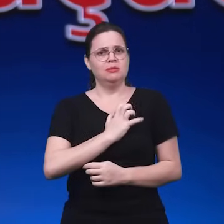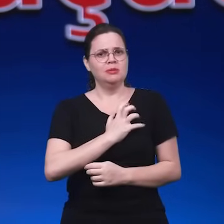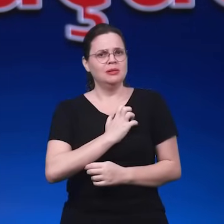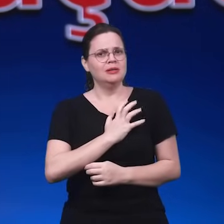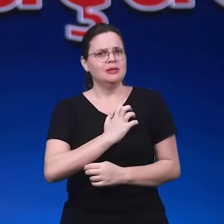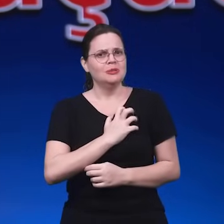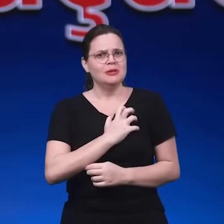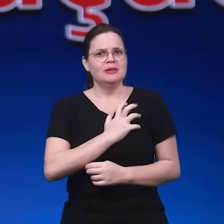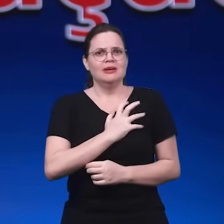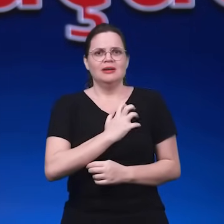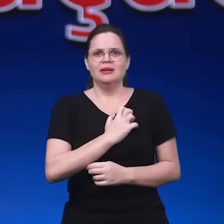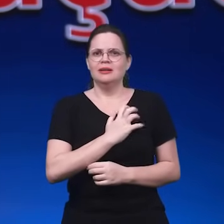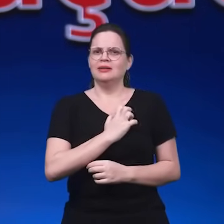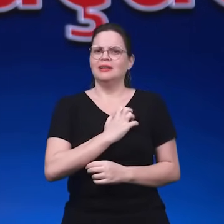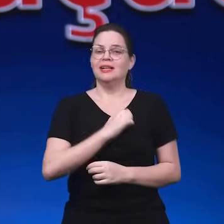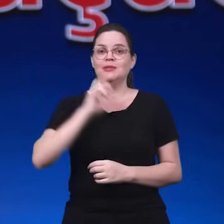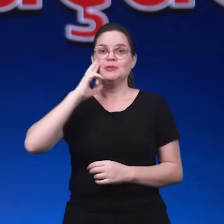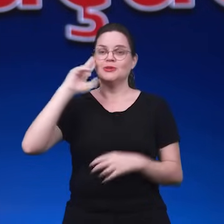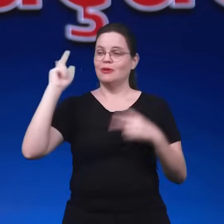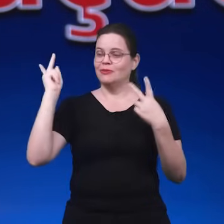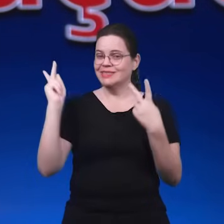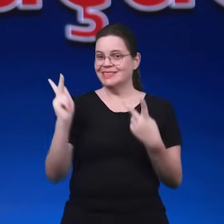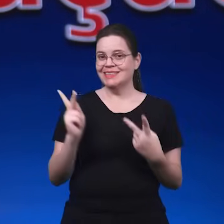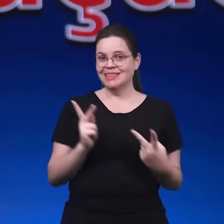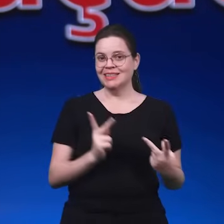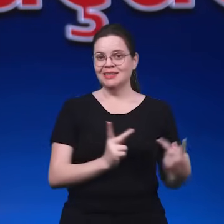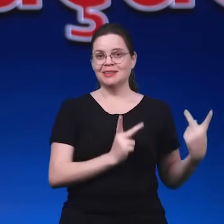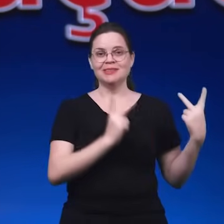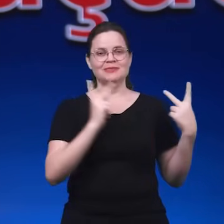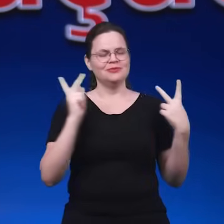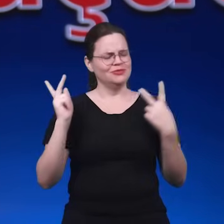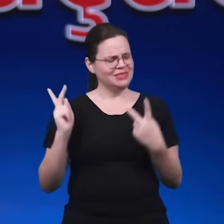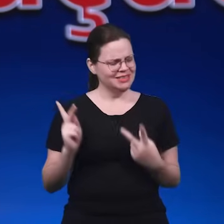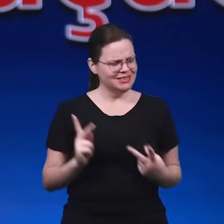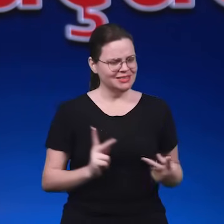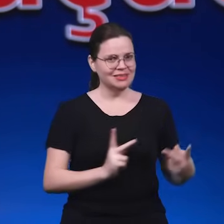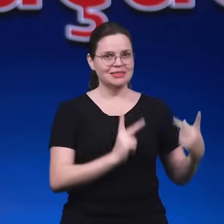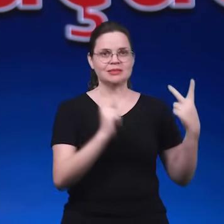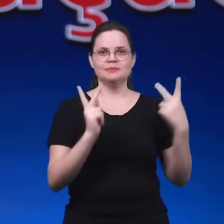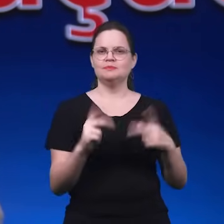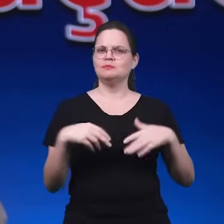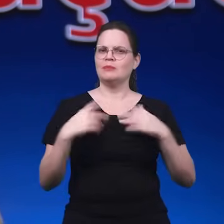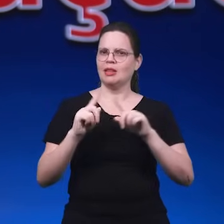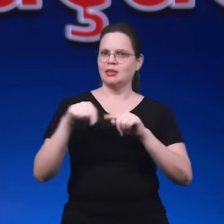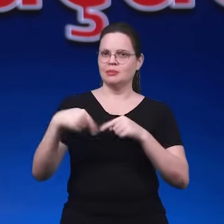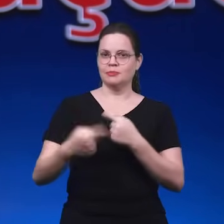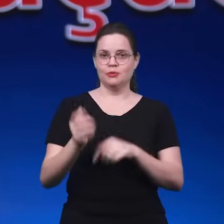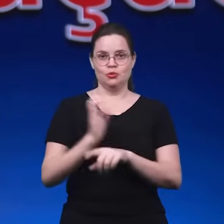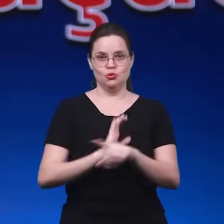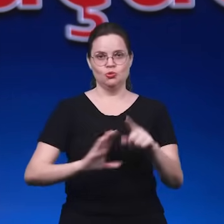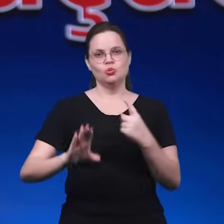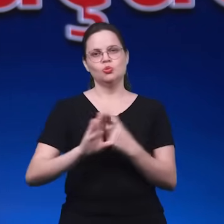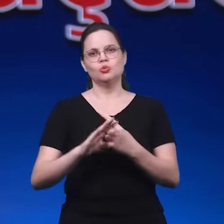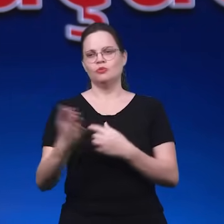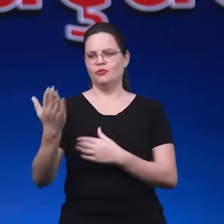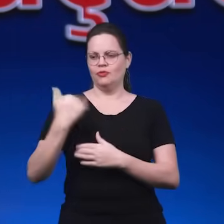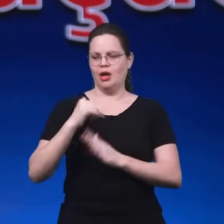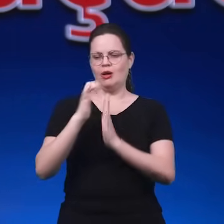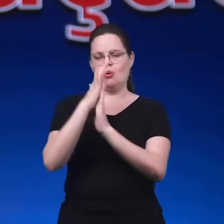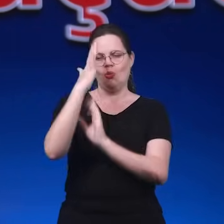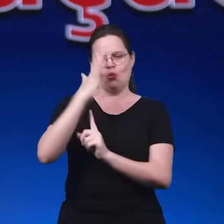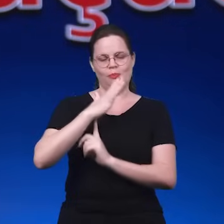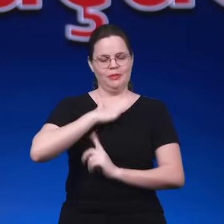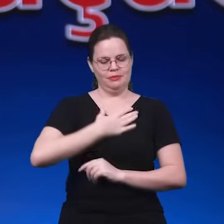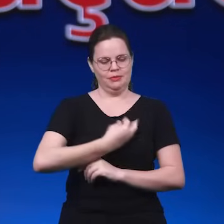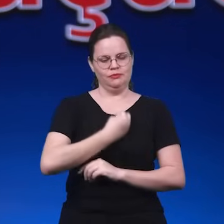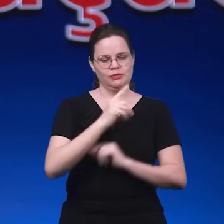coração e o Senhor começou a me visitar. Eu recebi assistência e voltei para o